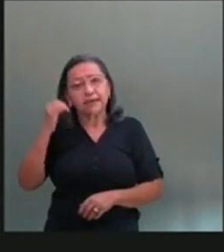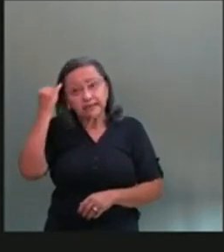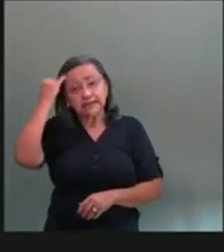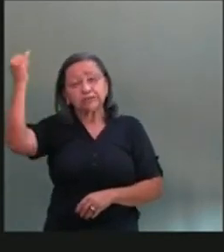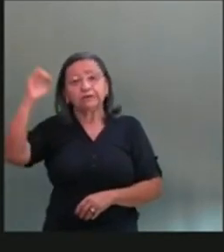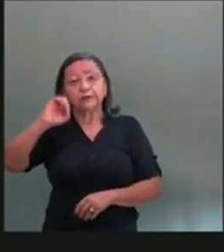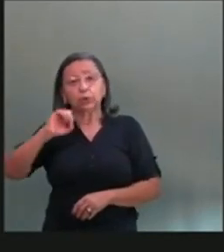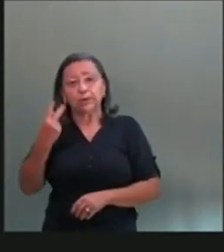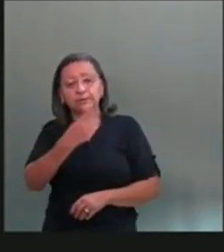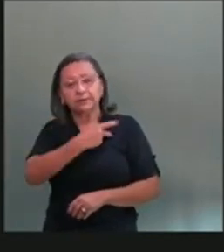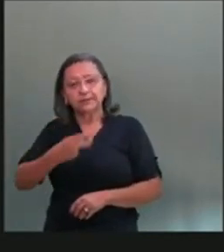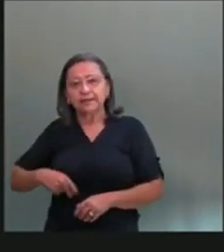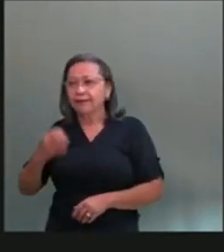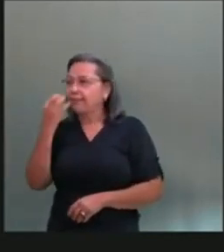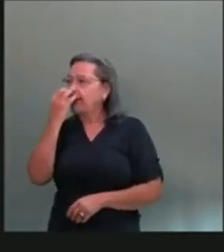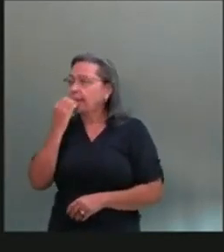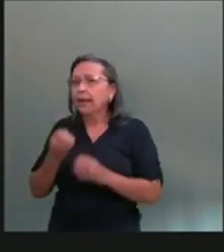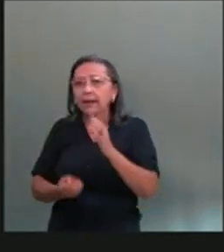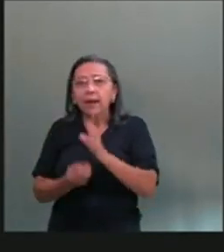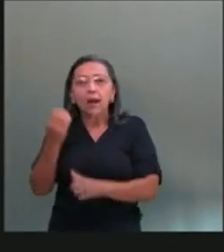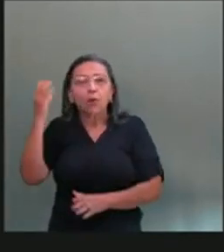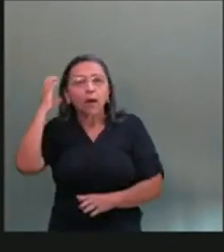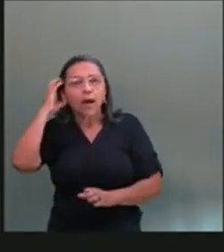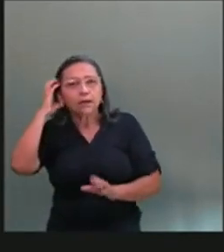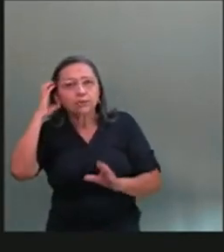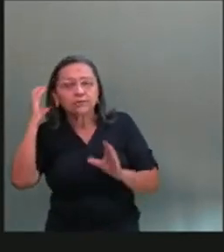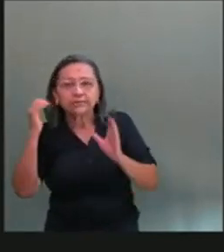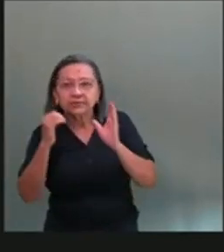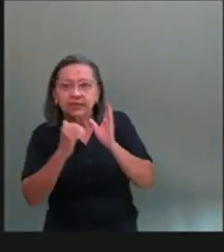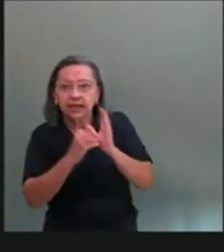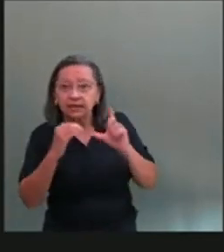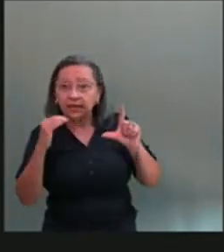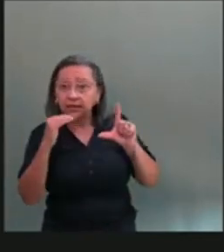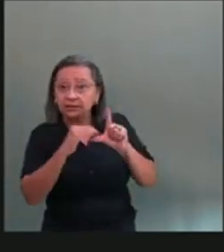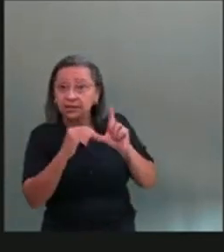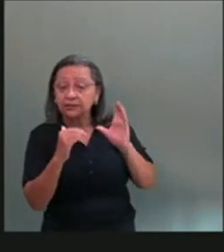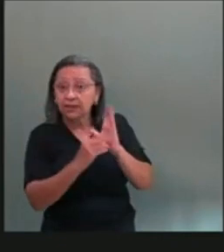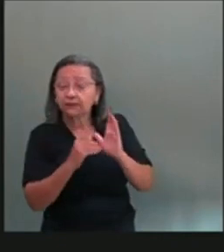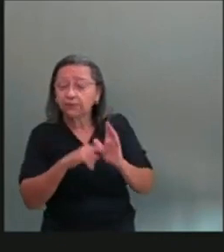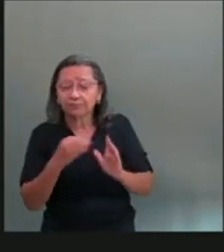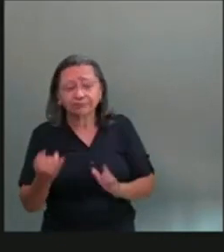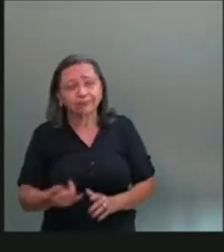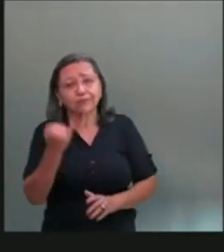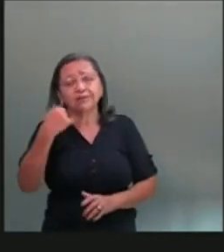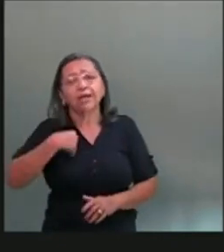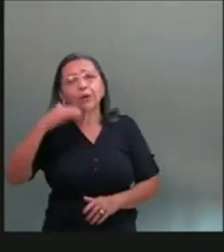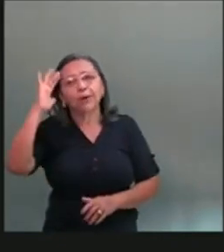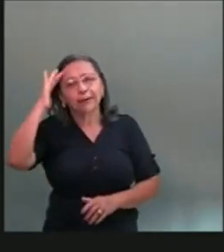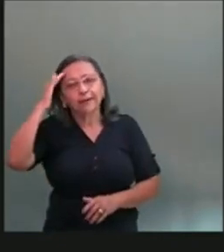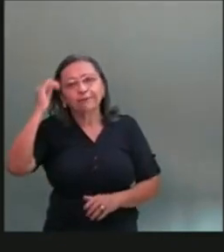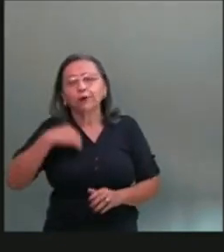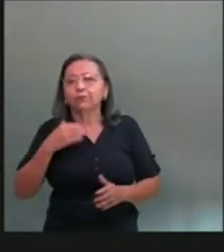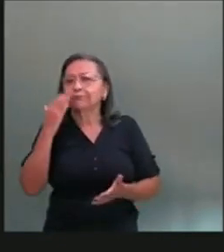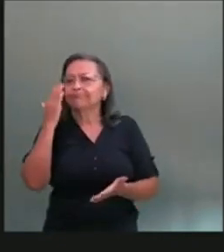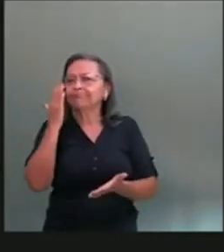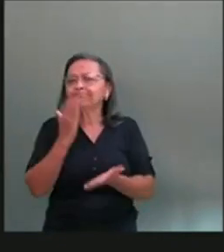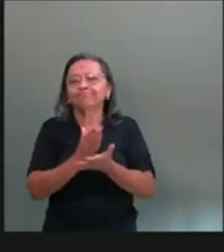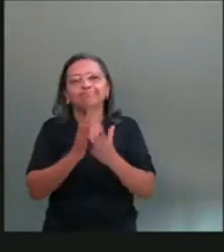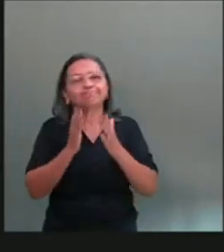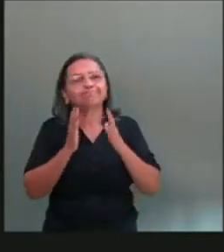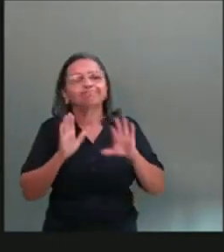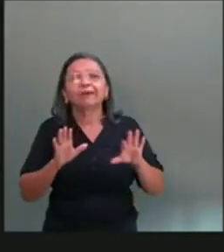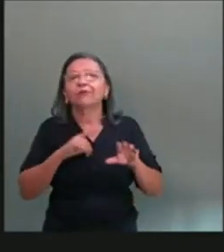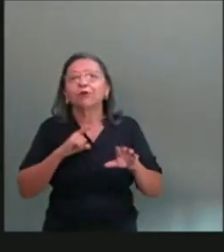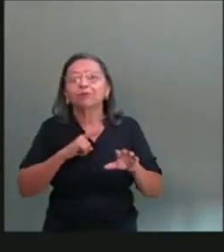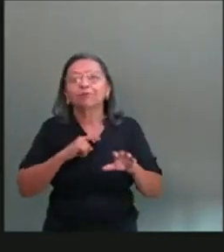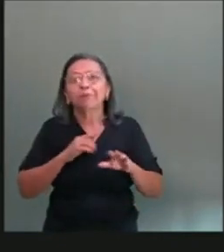da implantação da Rádio Senado e da Agência Senado, foi fundamental, e eu entendo que foi um divisor de águas em